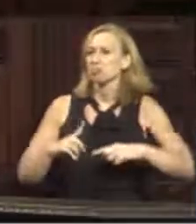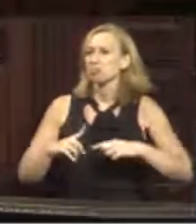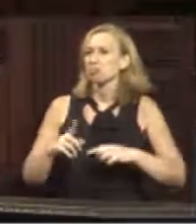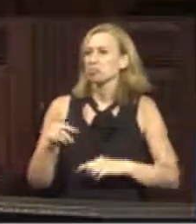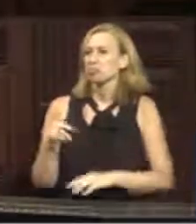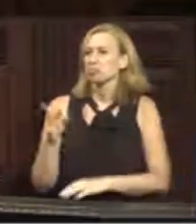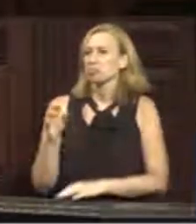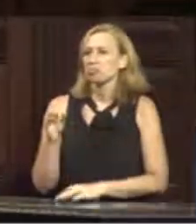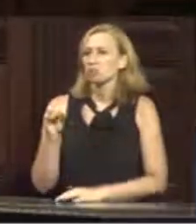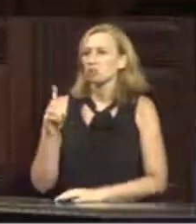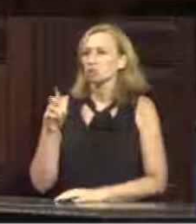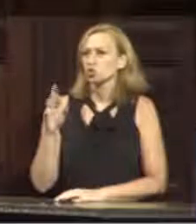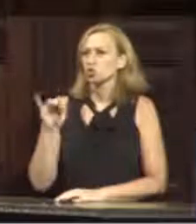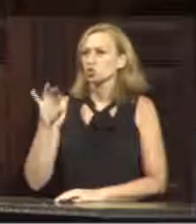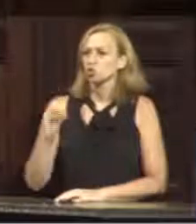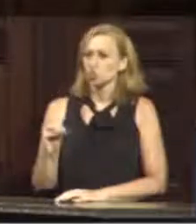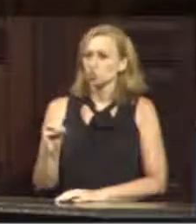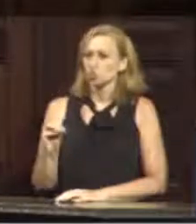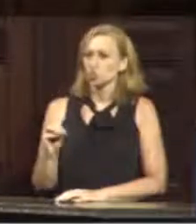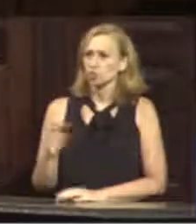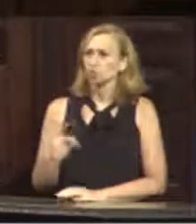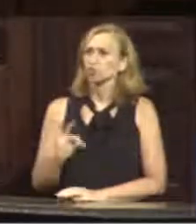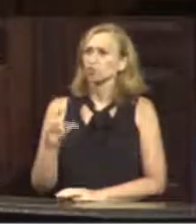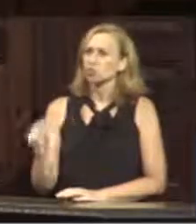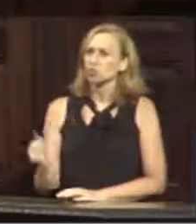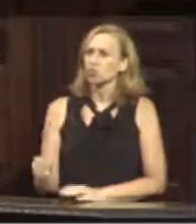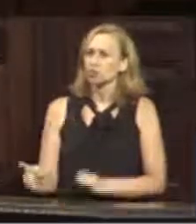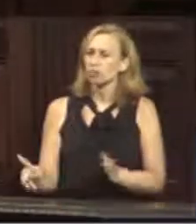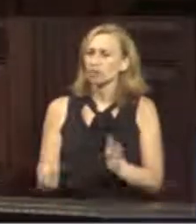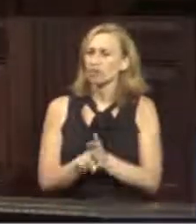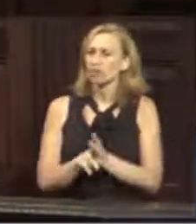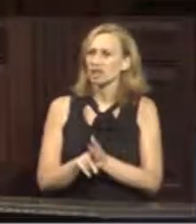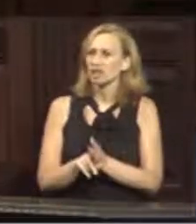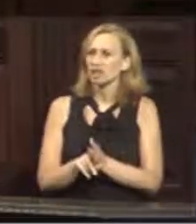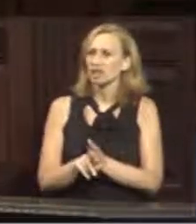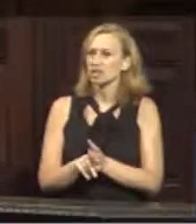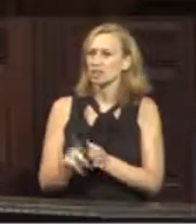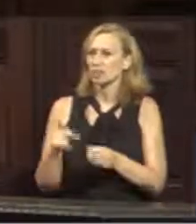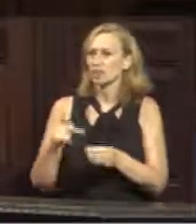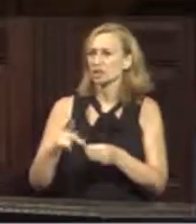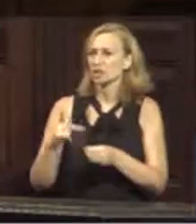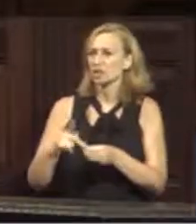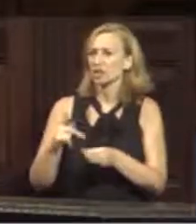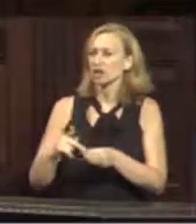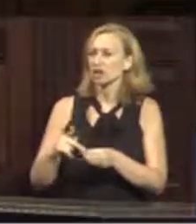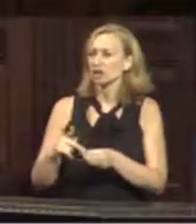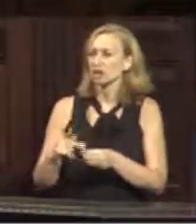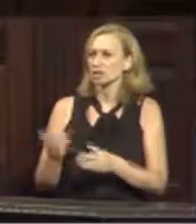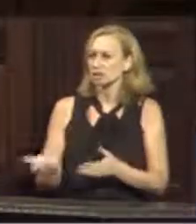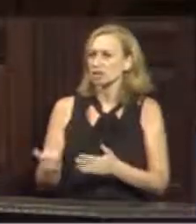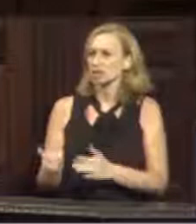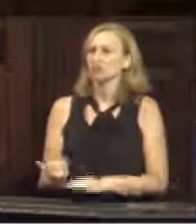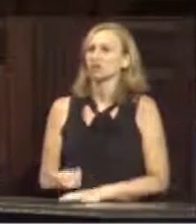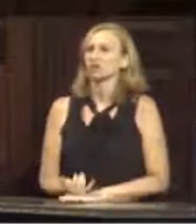tudo aquilo que faz parte da indústria petrolífera, a alíquota do ICMS é de